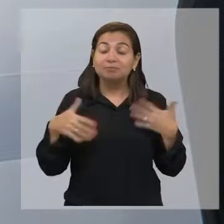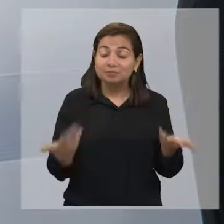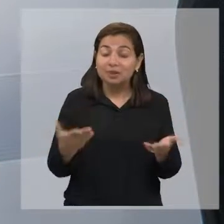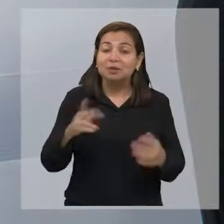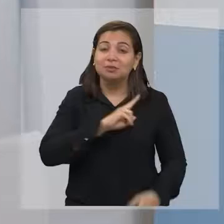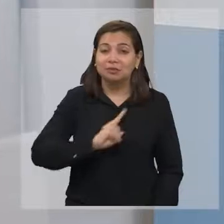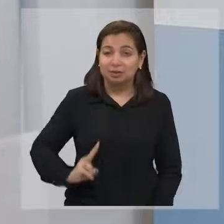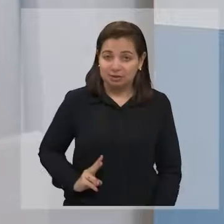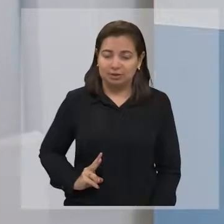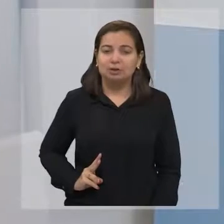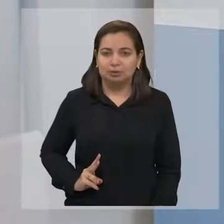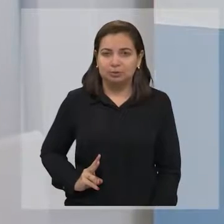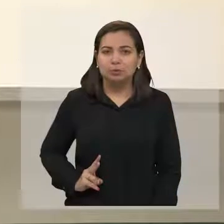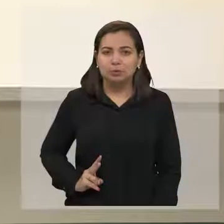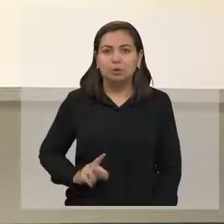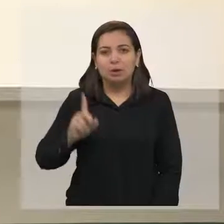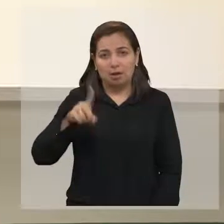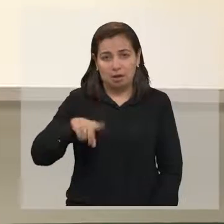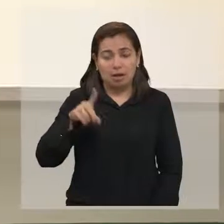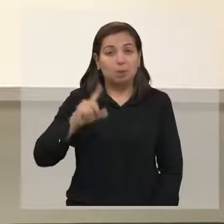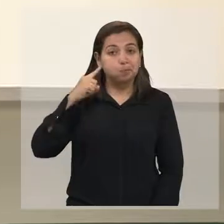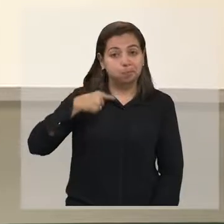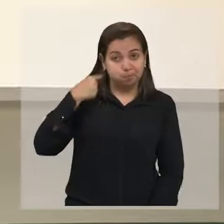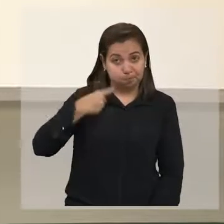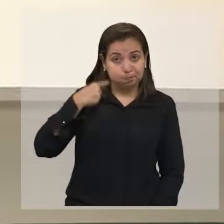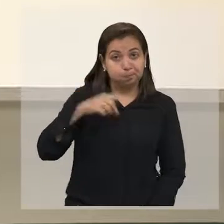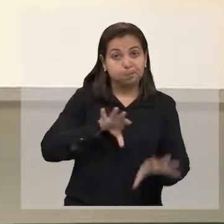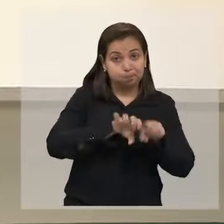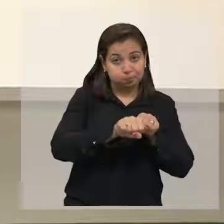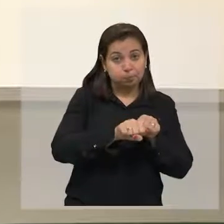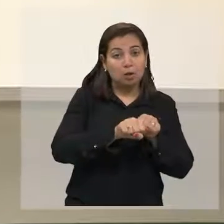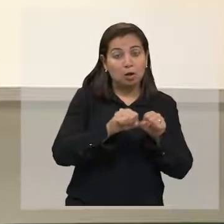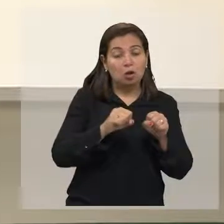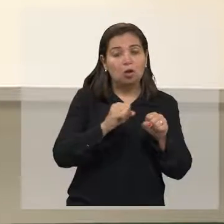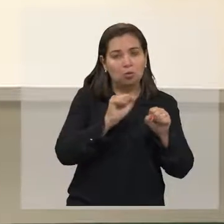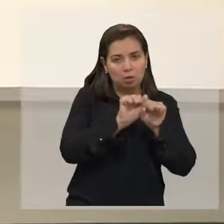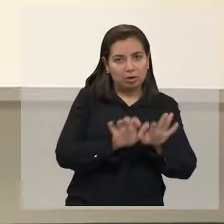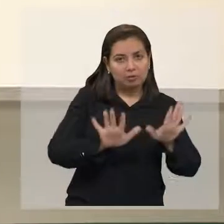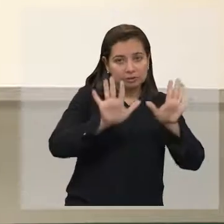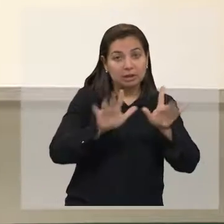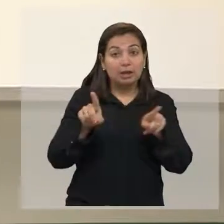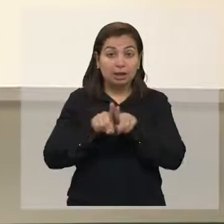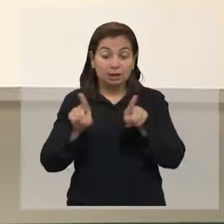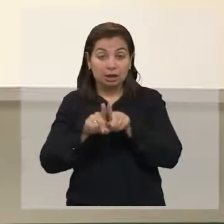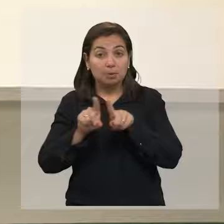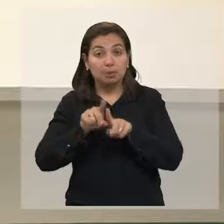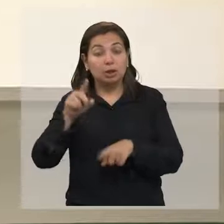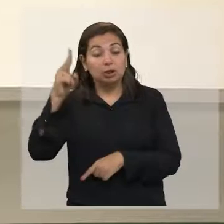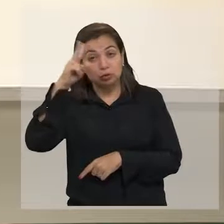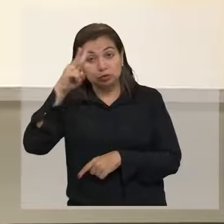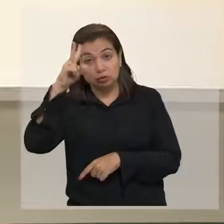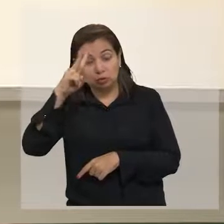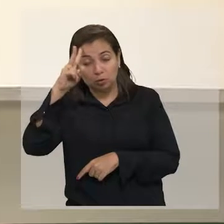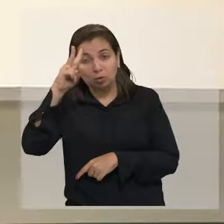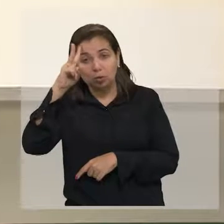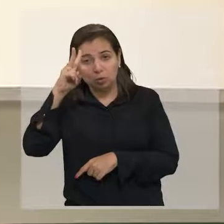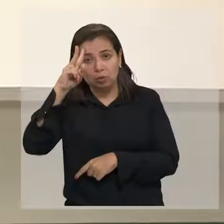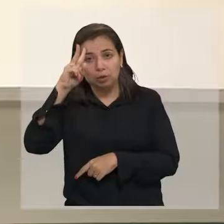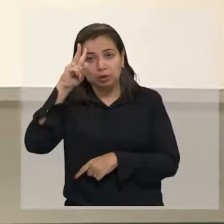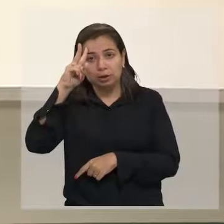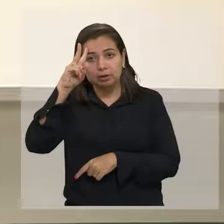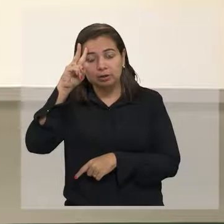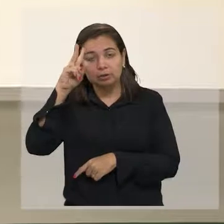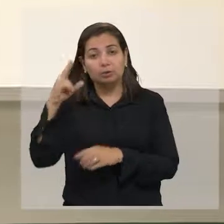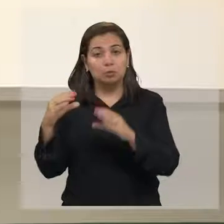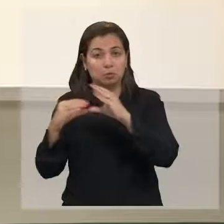vereador é bacharel em Direito pela Universidade Federal do Ceará e formado em História pela Universidade